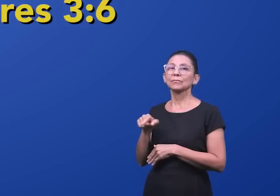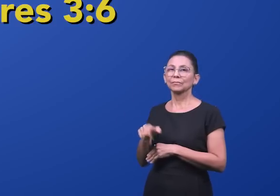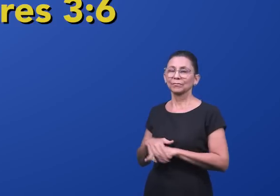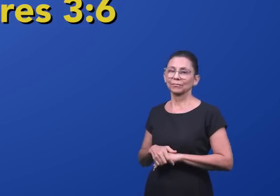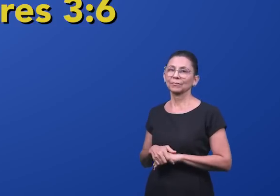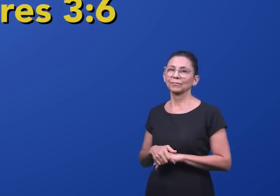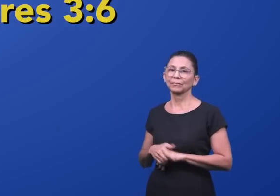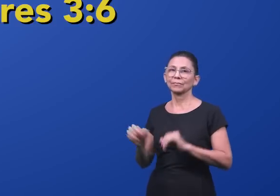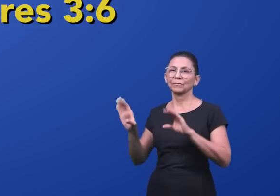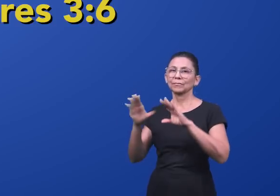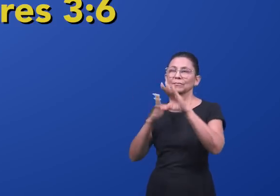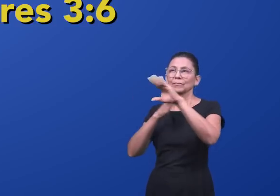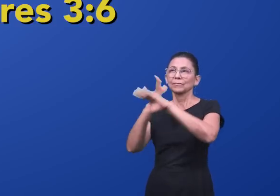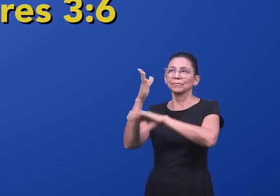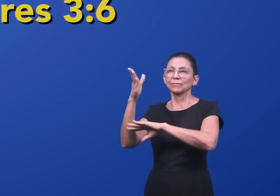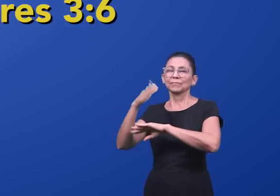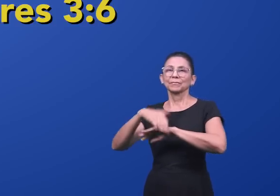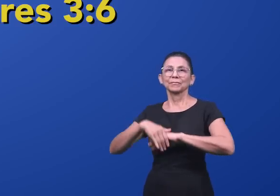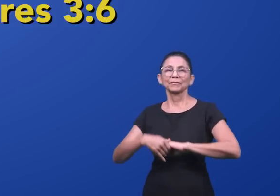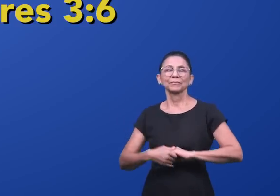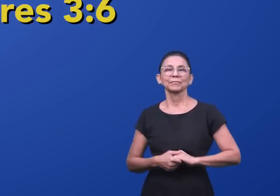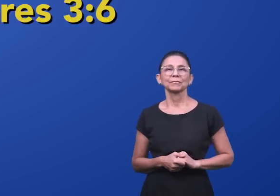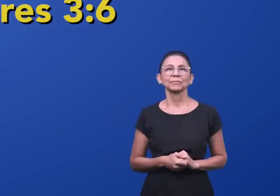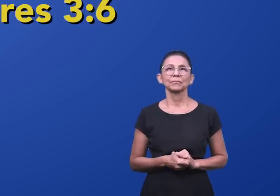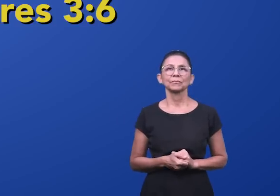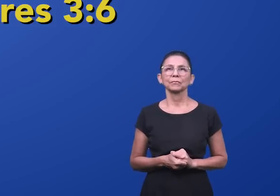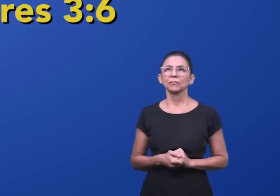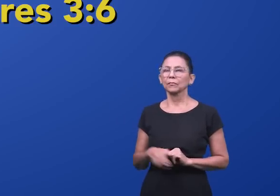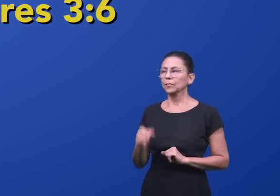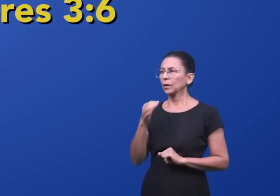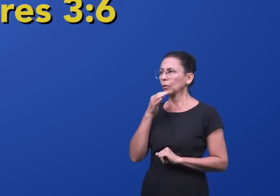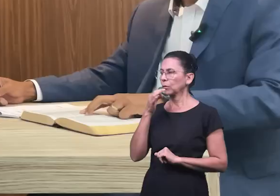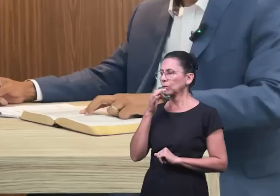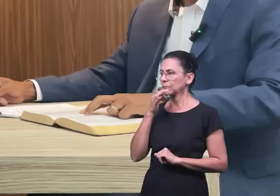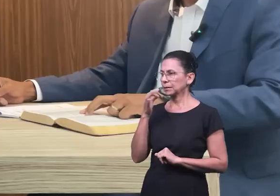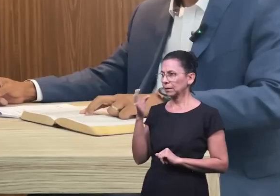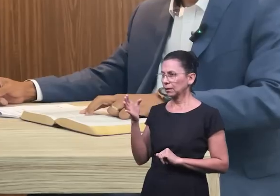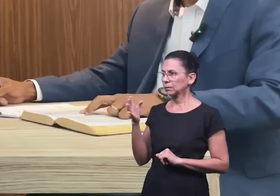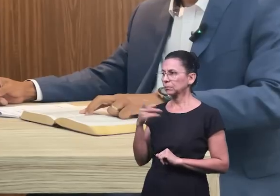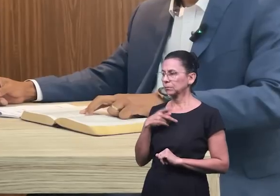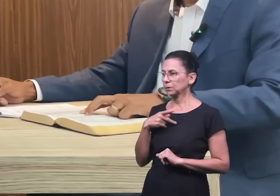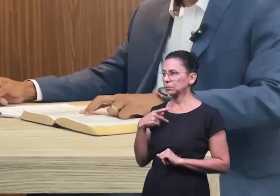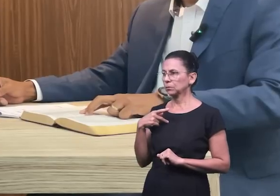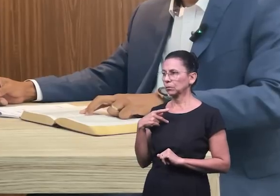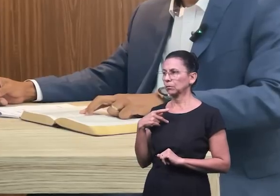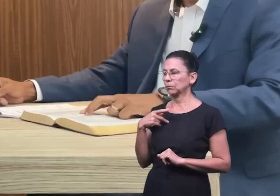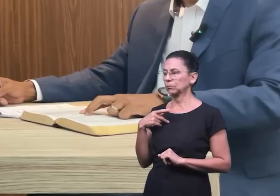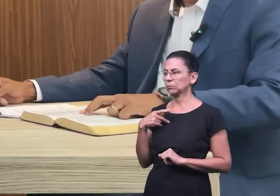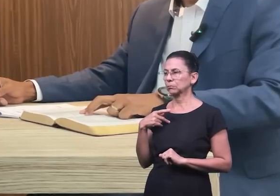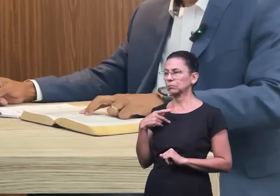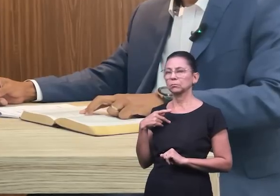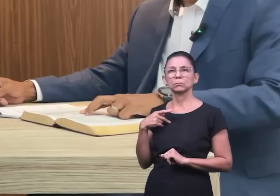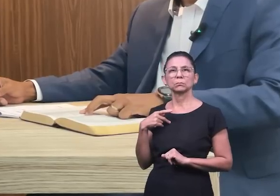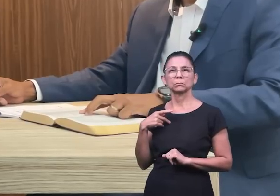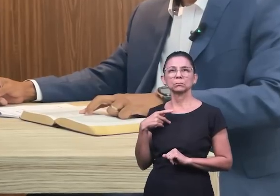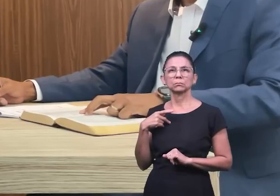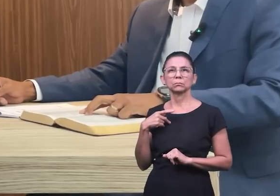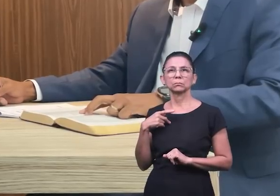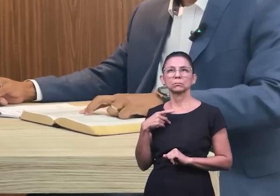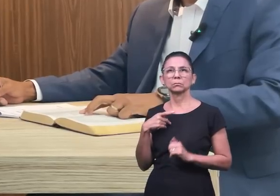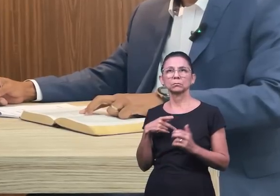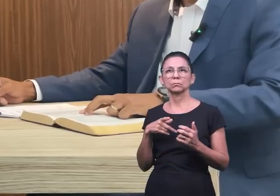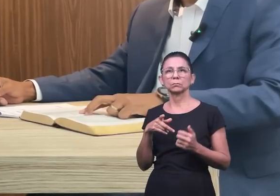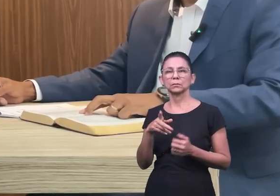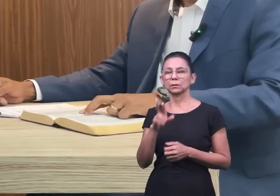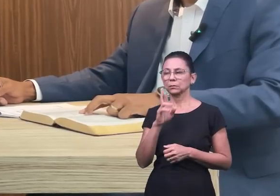ela prossegue na sua jornada rumo à eternidade. A paz do Senhor Jesus. Amém. Pastor Bino, o senhor tem algum comentário